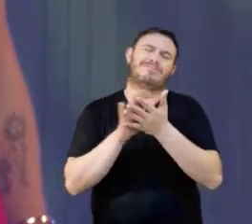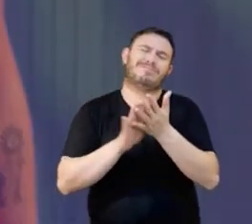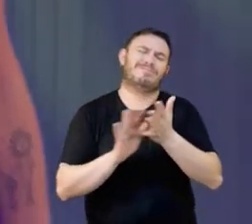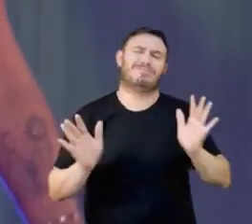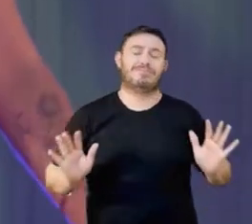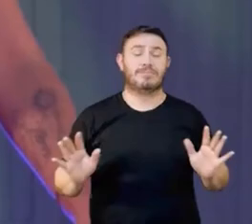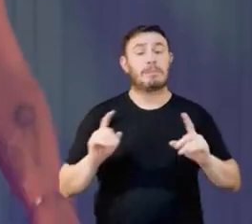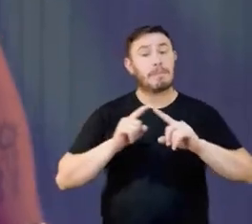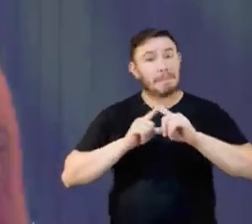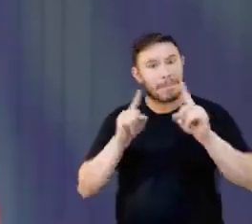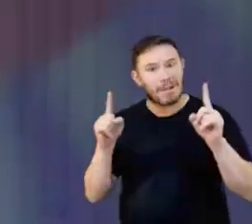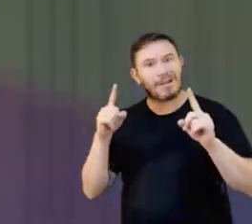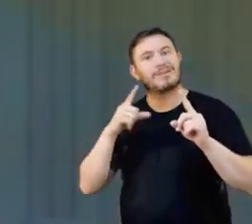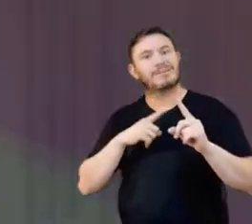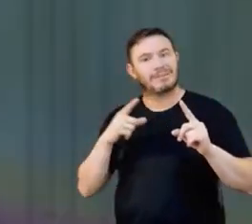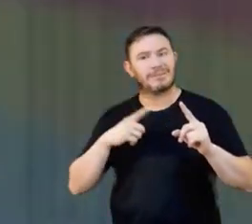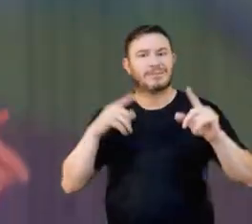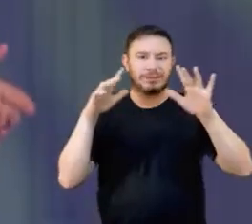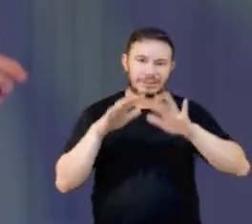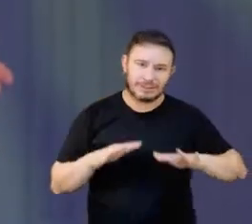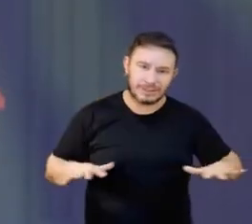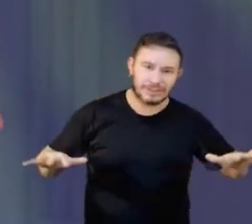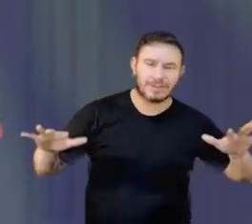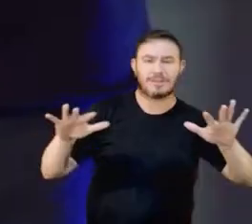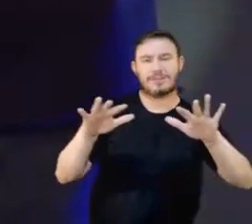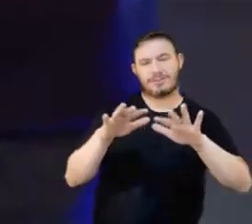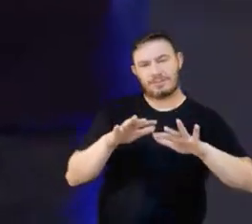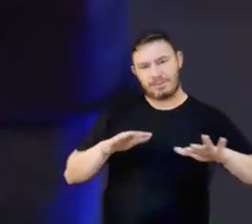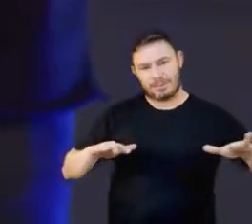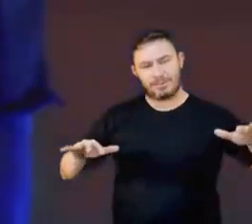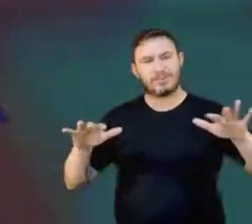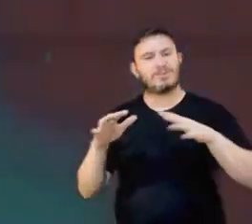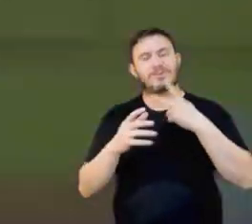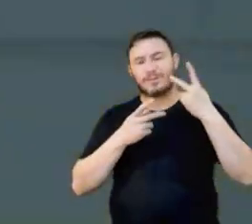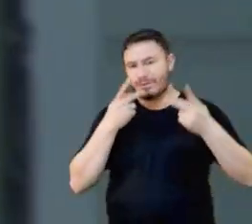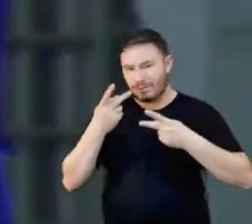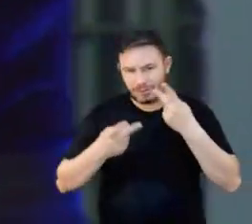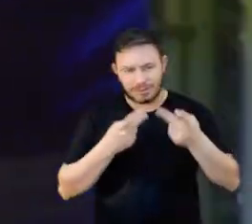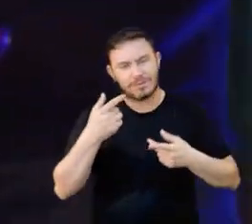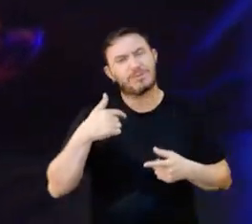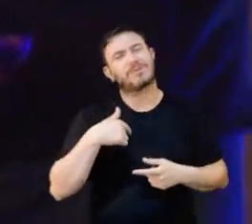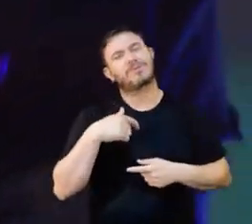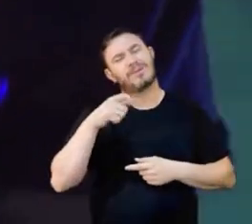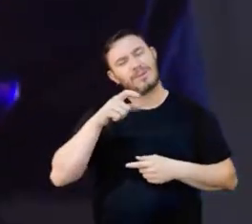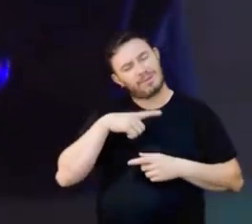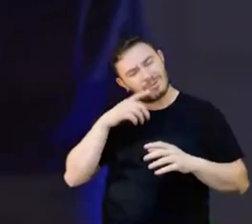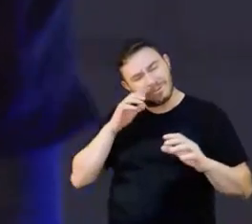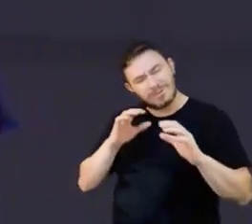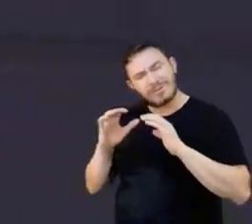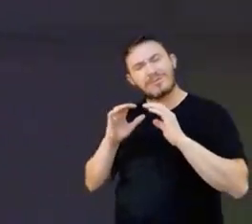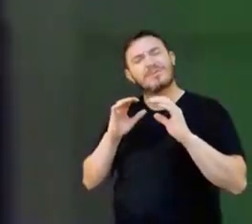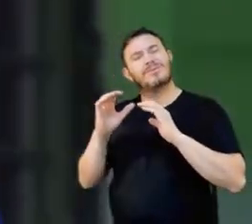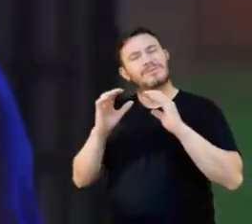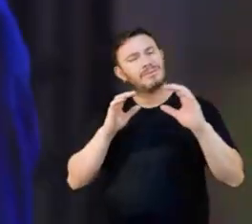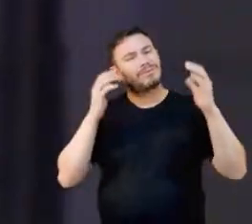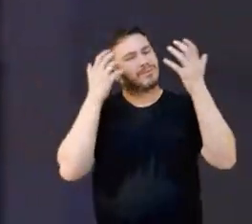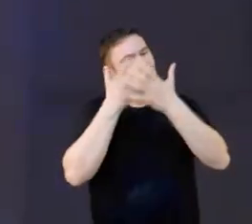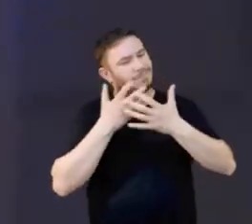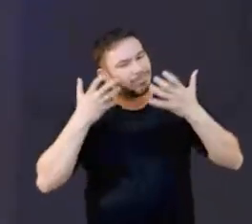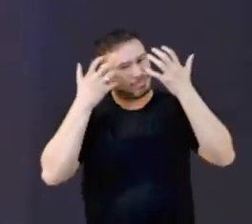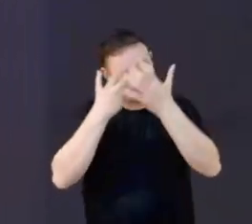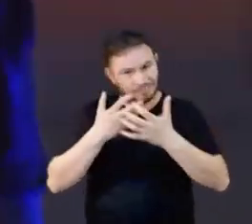entanto, enquanto houver espaço, corpo, tempo e algum modo de dizer não, eu canto.